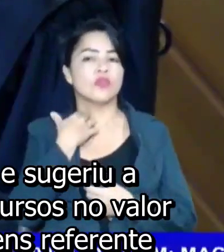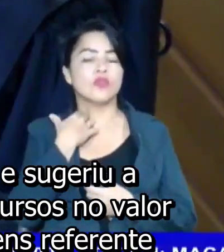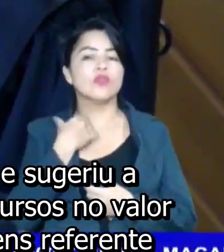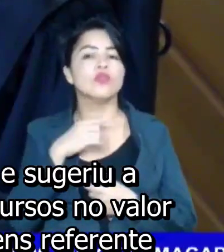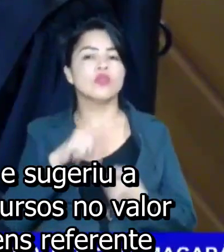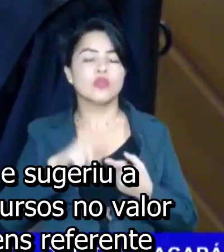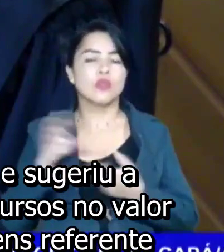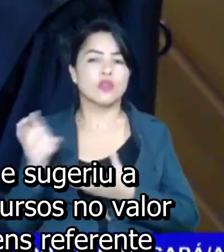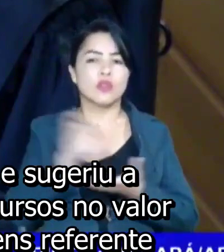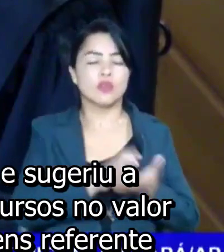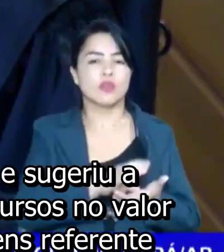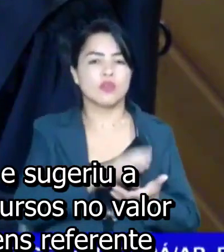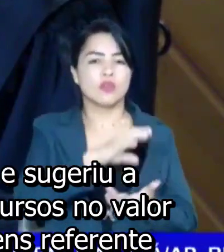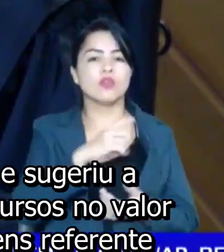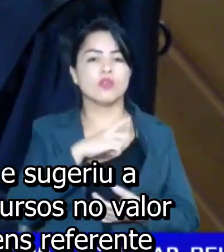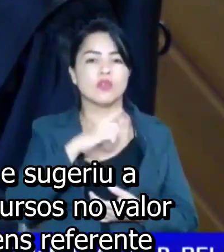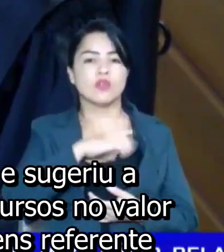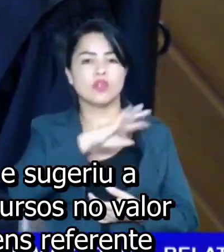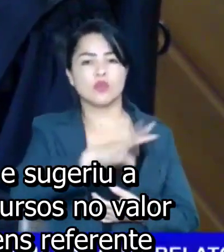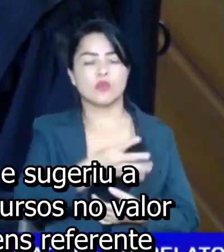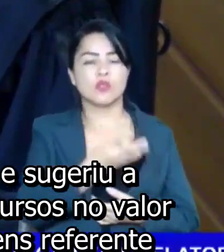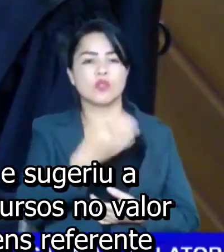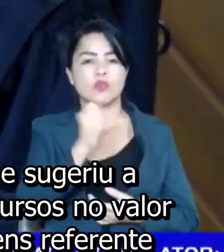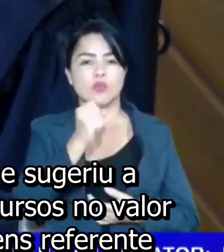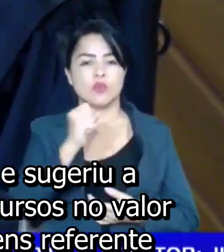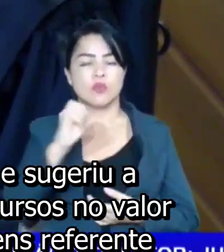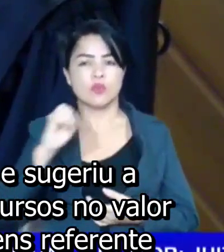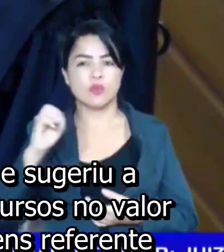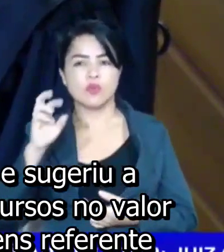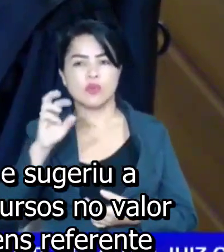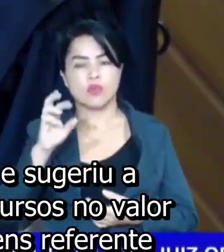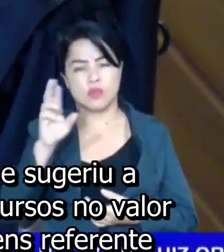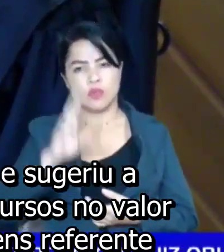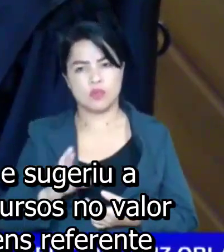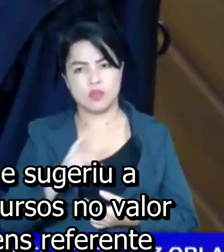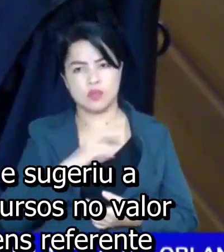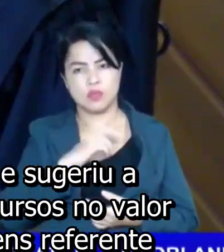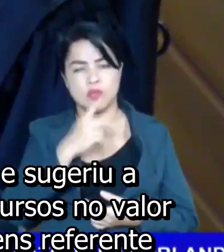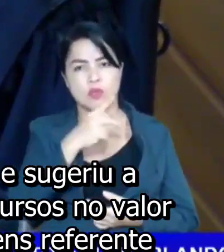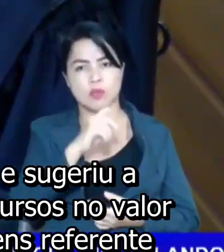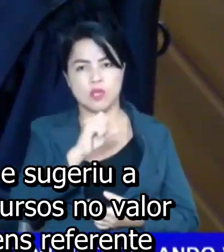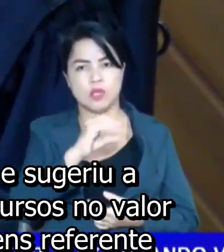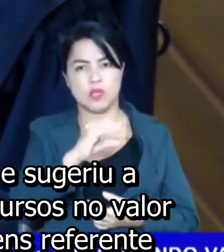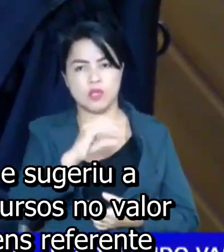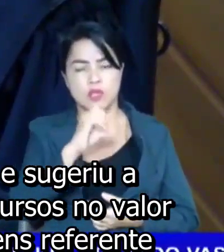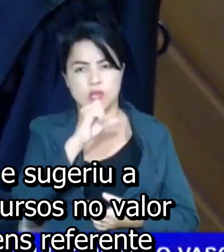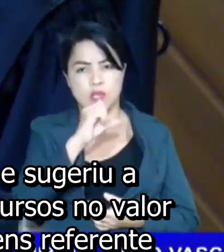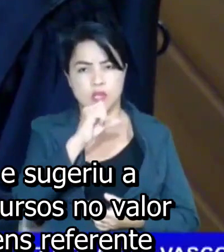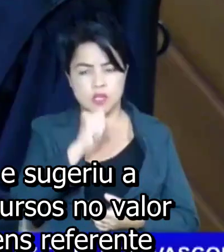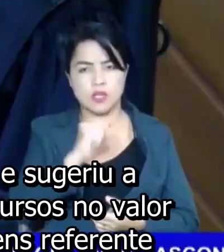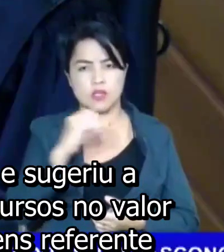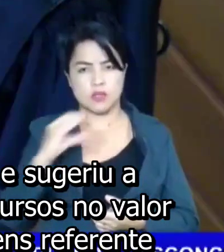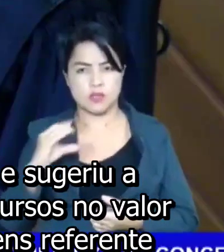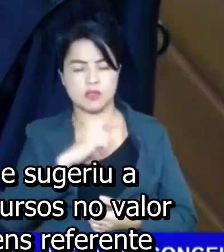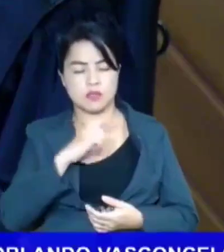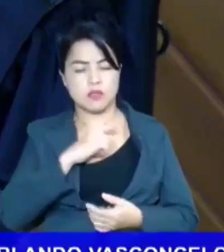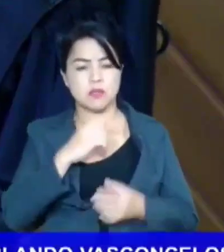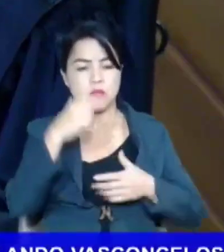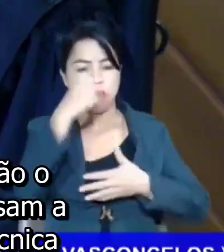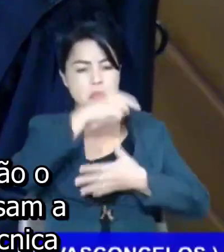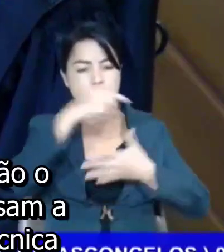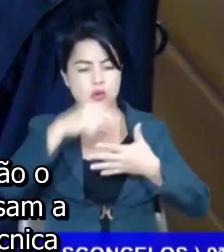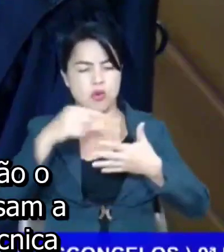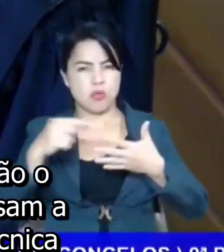valor de R$ 4.800 ao PSC. E aqui eu trago a colação dos itens